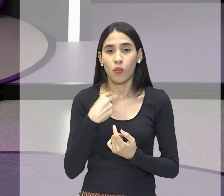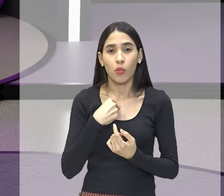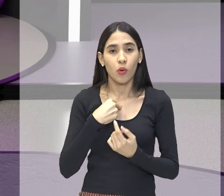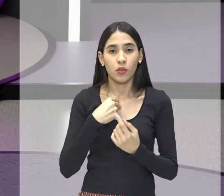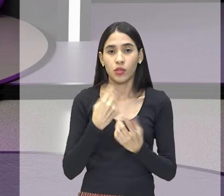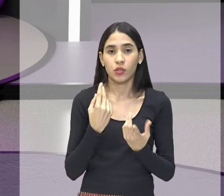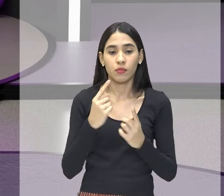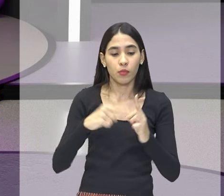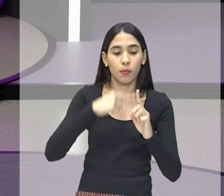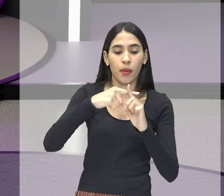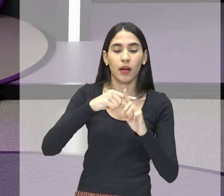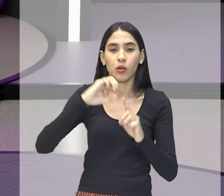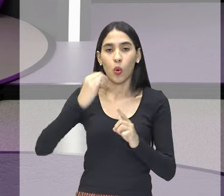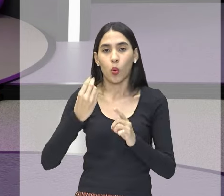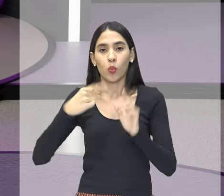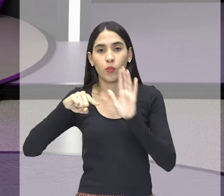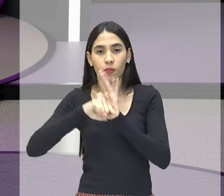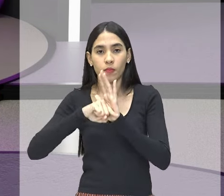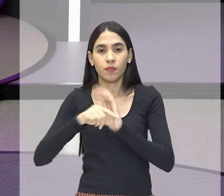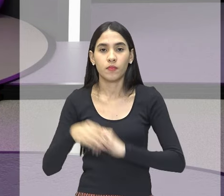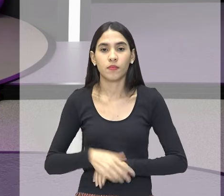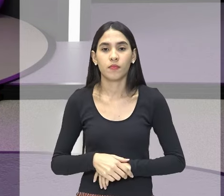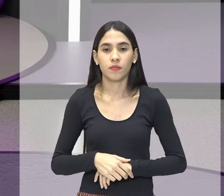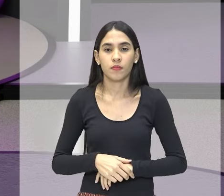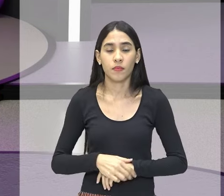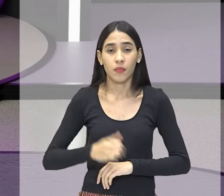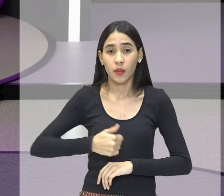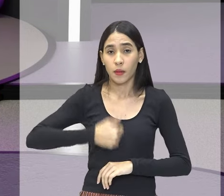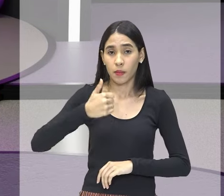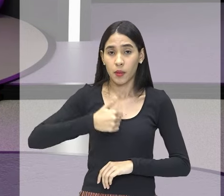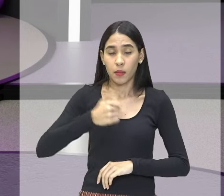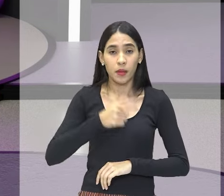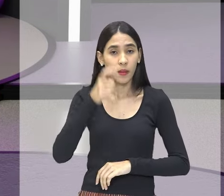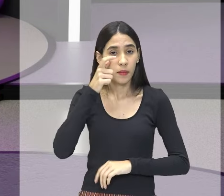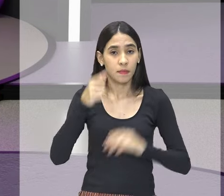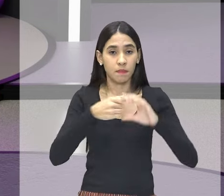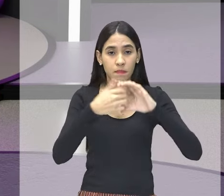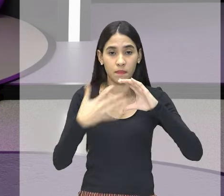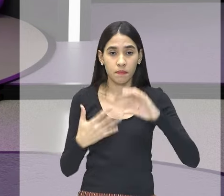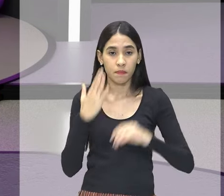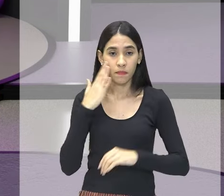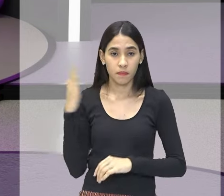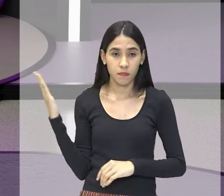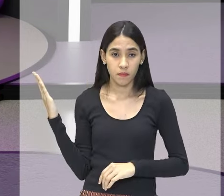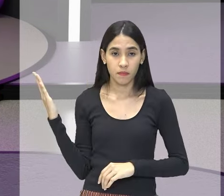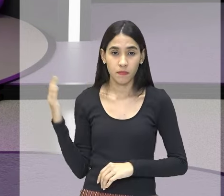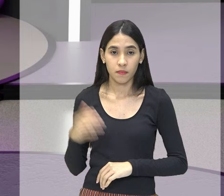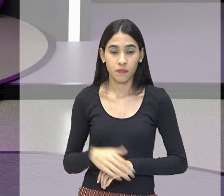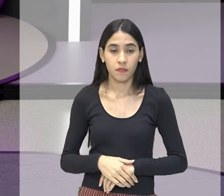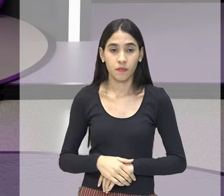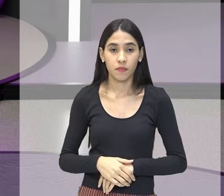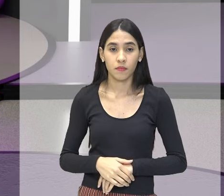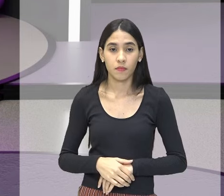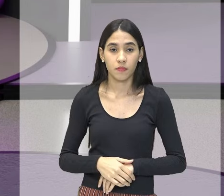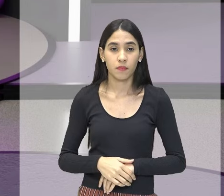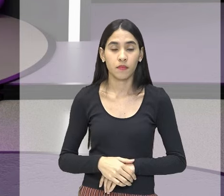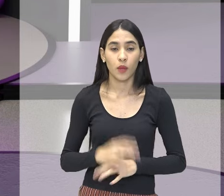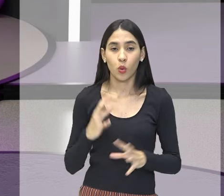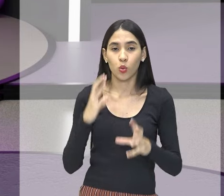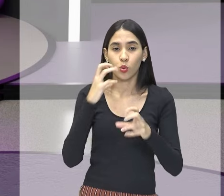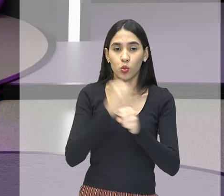adição e subtração. Então vamos lá agora na nossa primeira observação, que nos diz o seguinte: produto